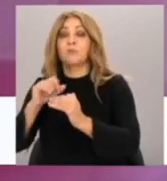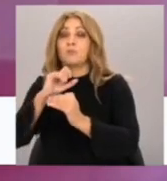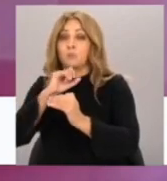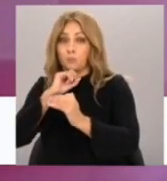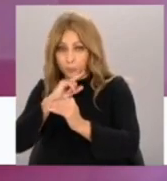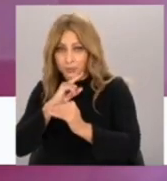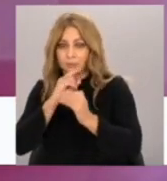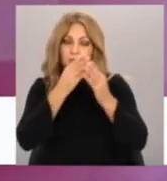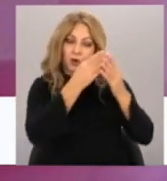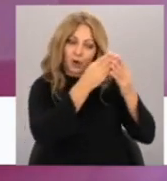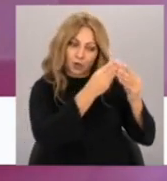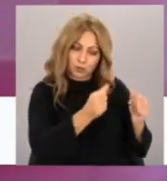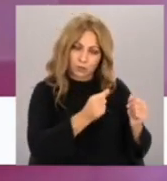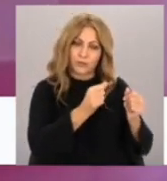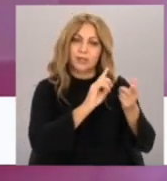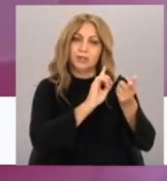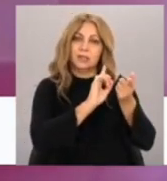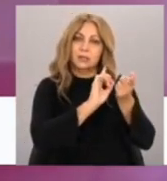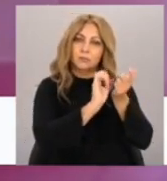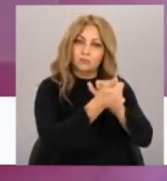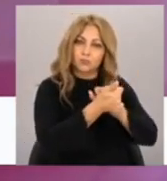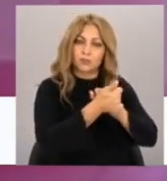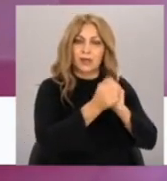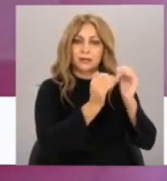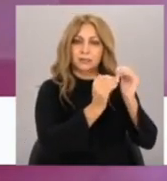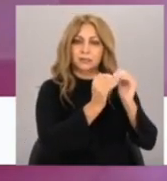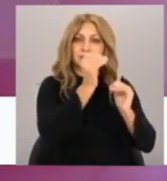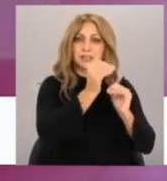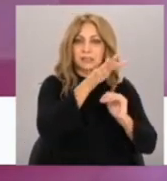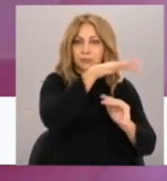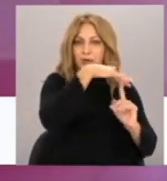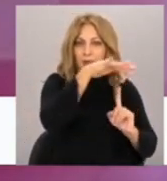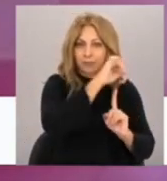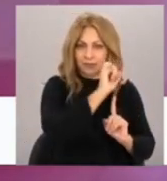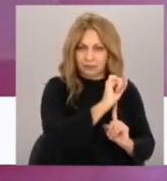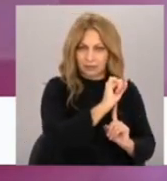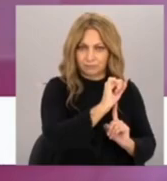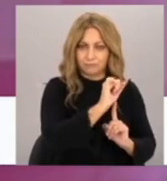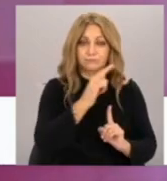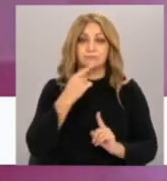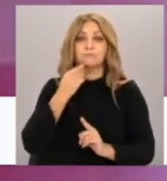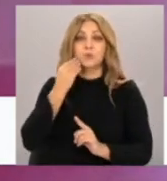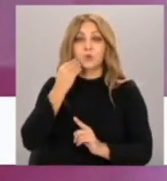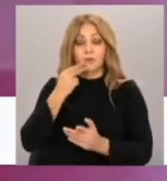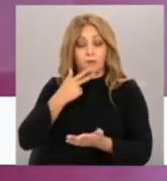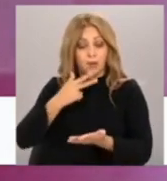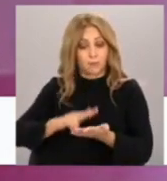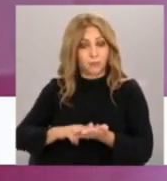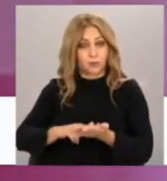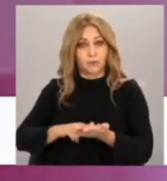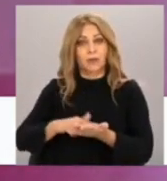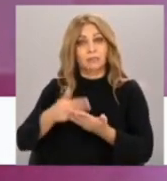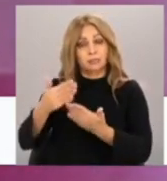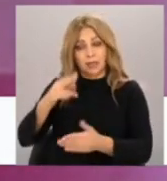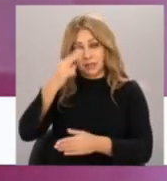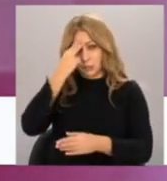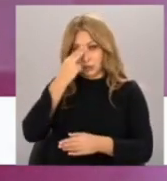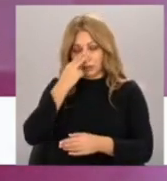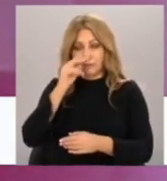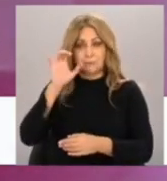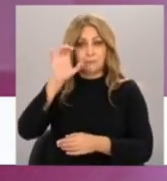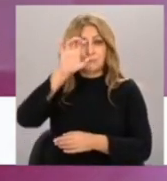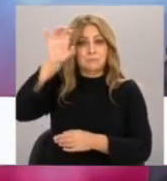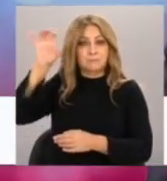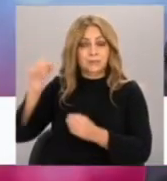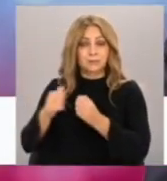às necessidades de correção dos desequilíbrios ambientais e de a prova estar na história todos os países que têm em relação ao